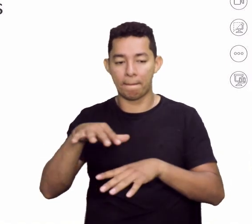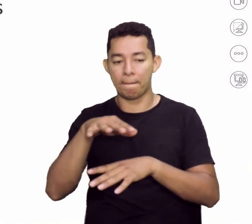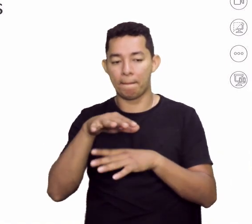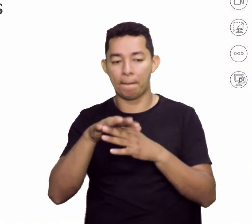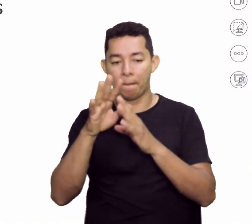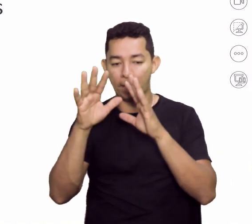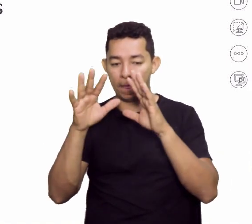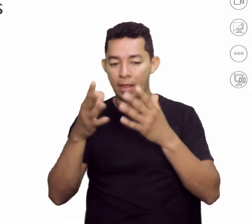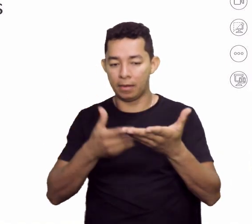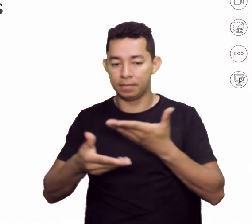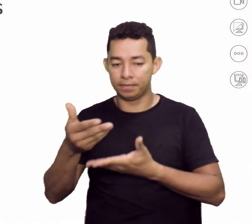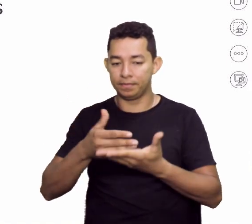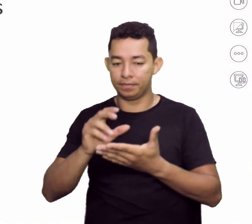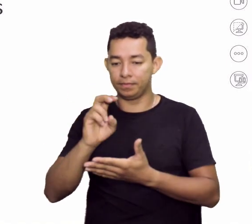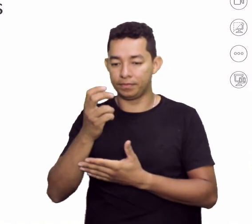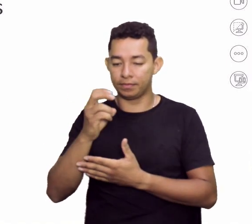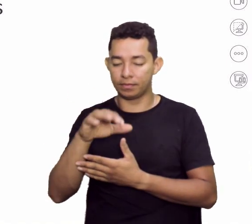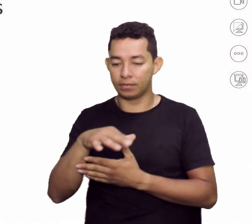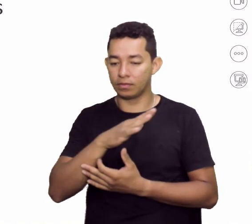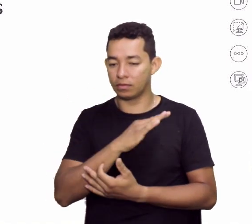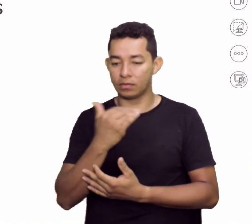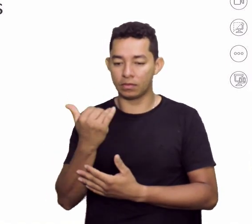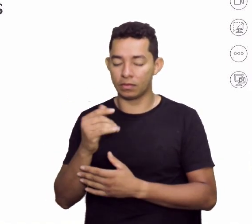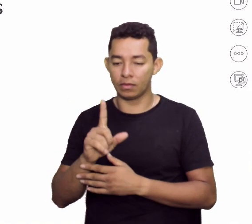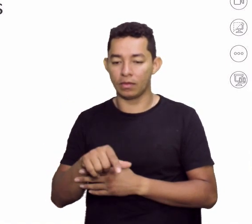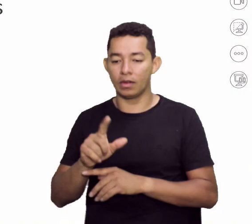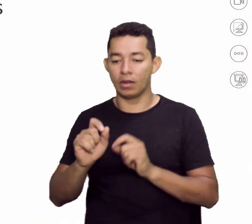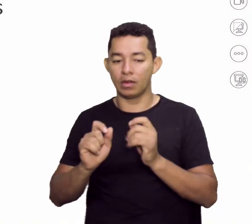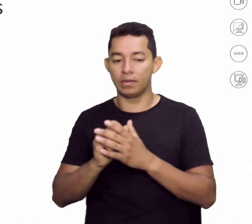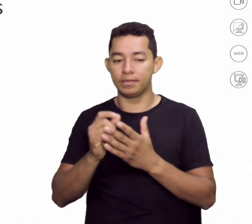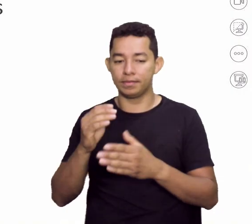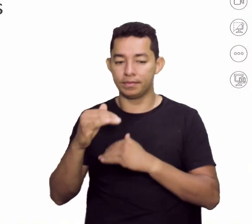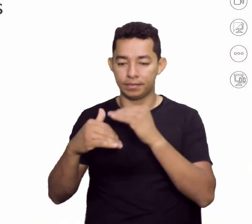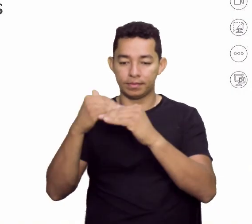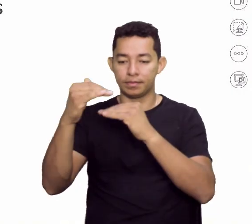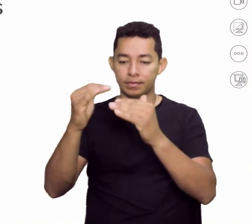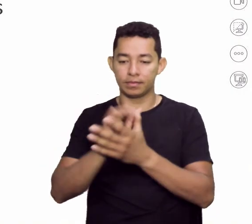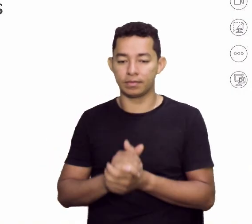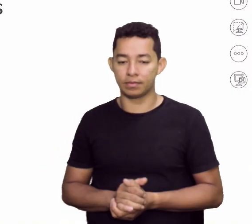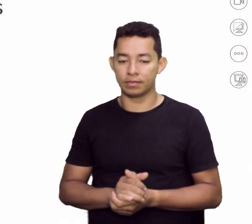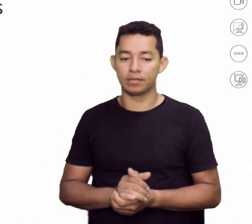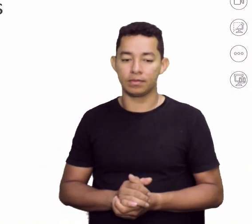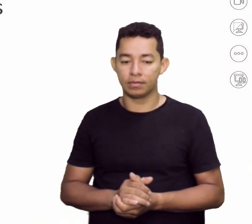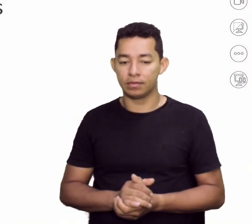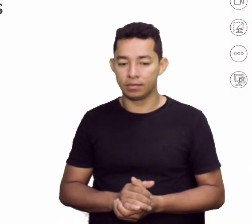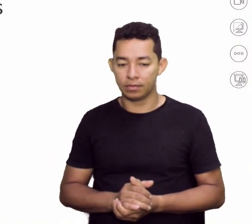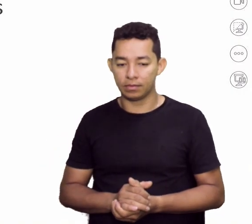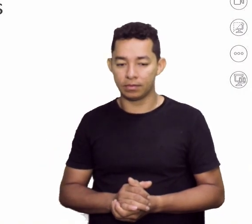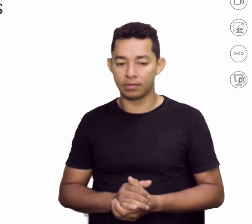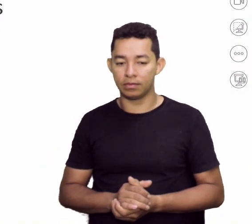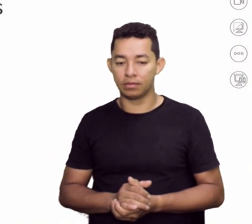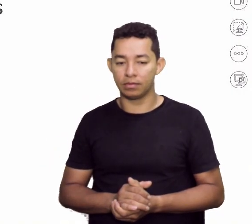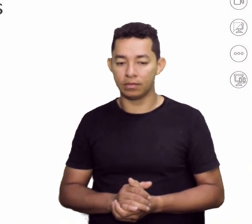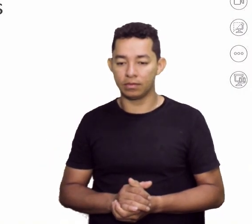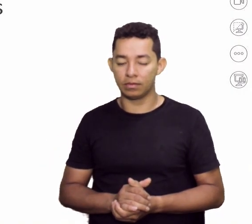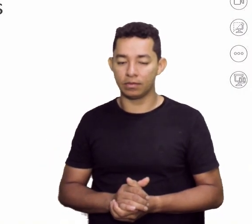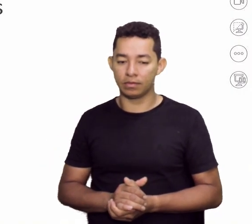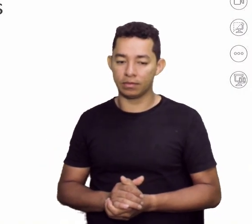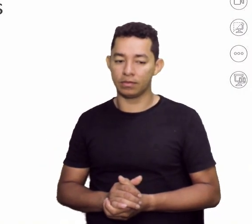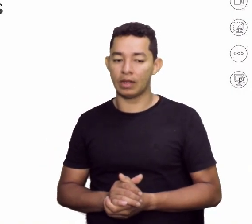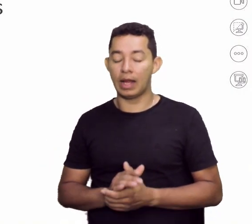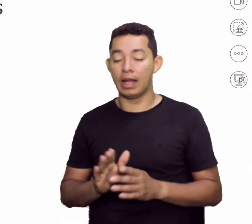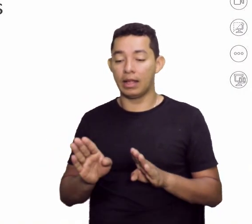dos mortos eram artisticamente elaborados. Os túmulos são um dos aspectos